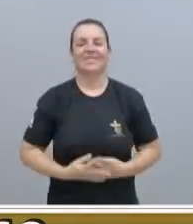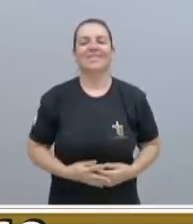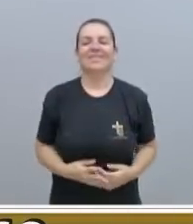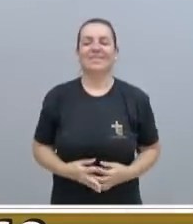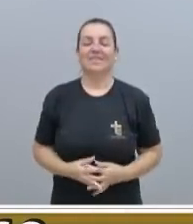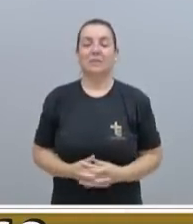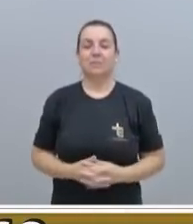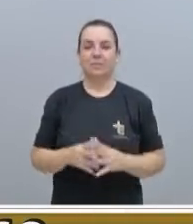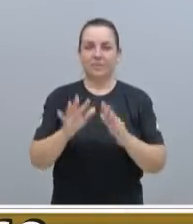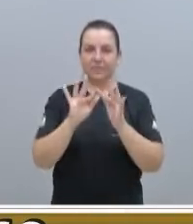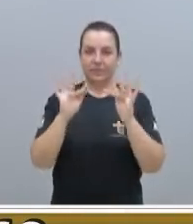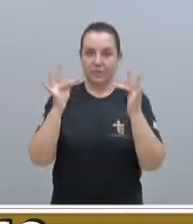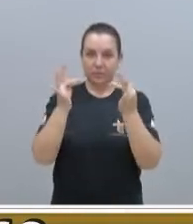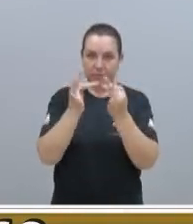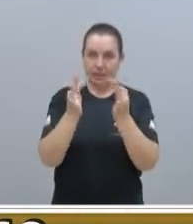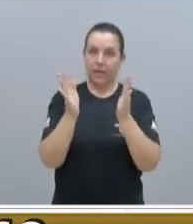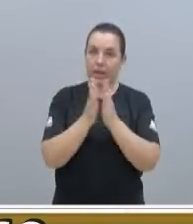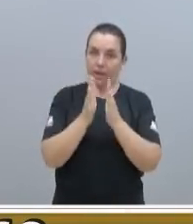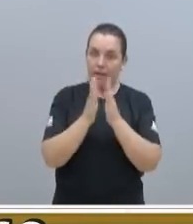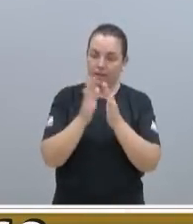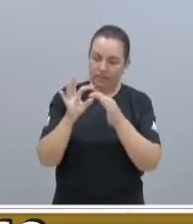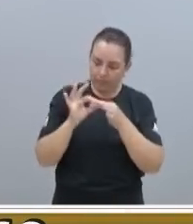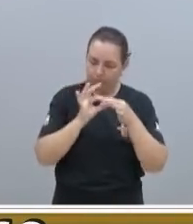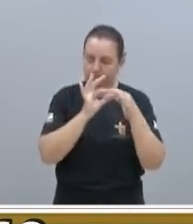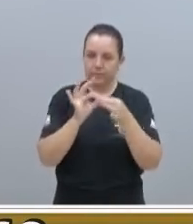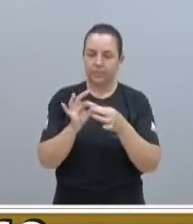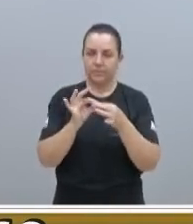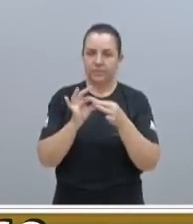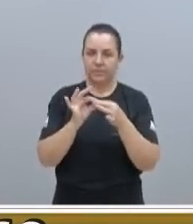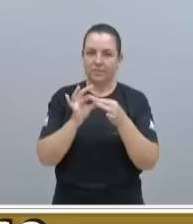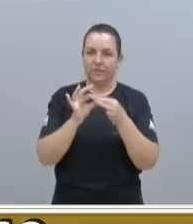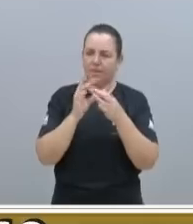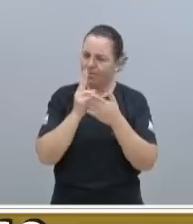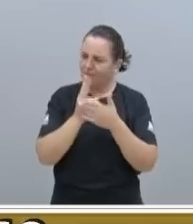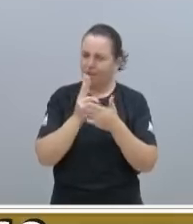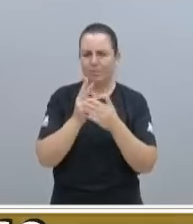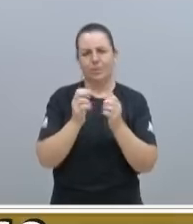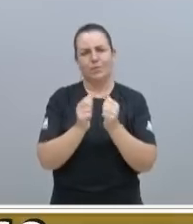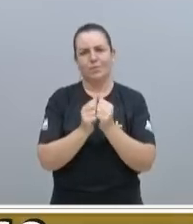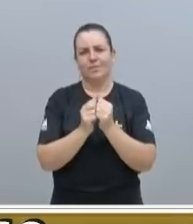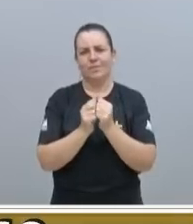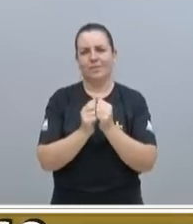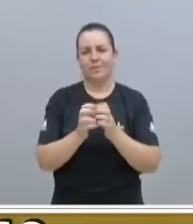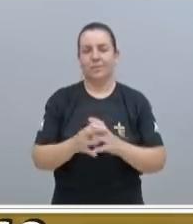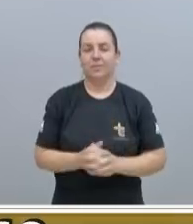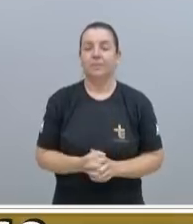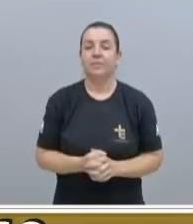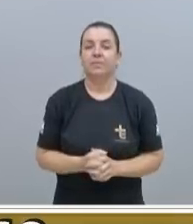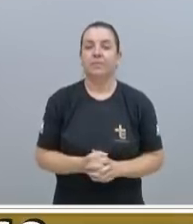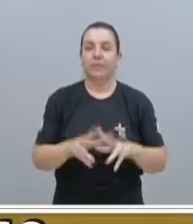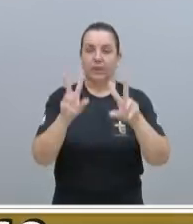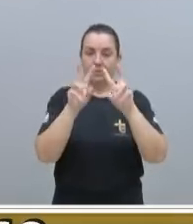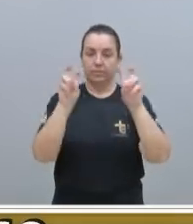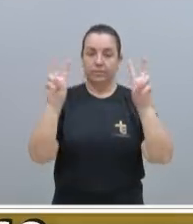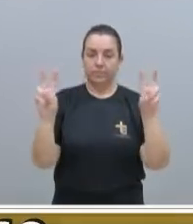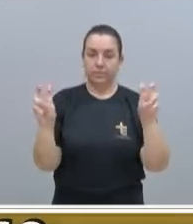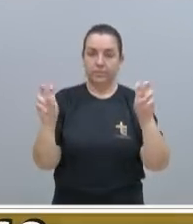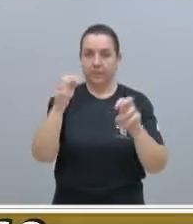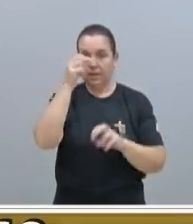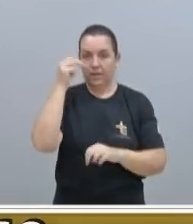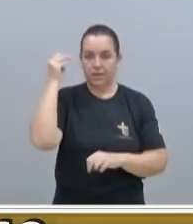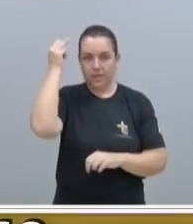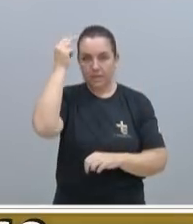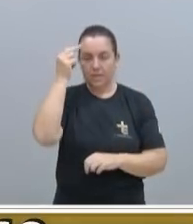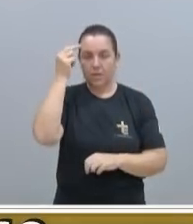família que reza unida unidas emprestará é uma frase na verdade de são joão